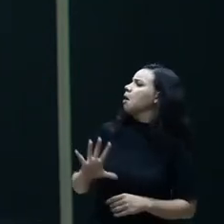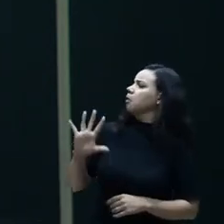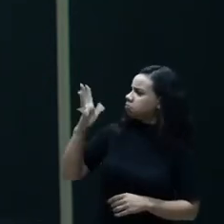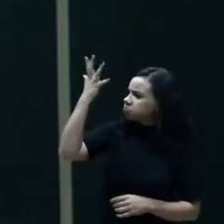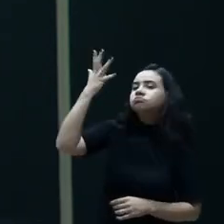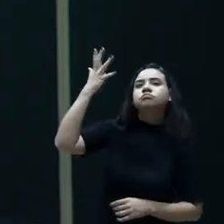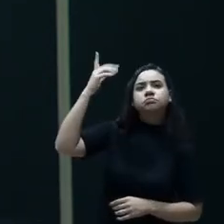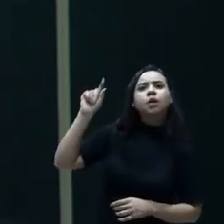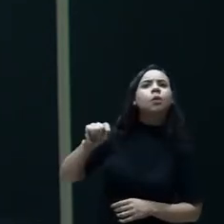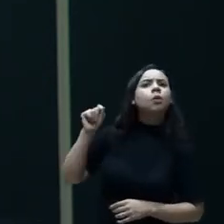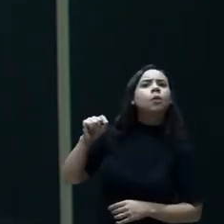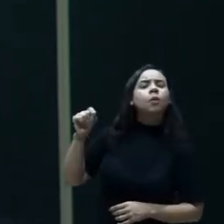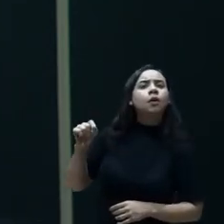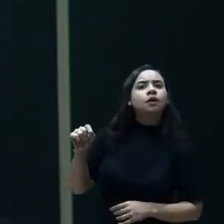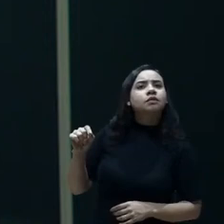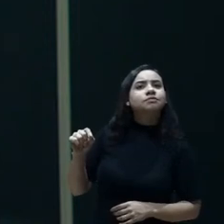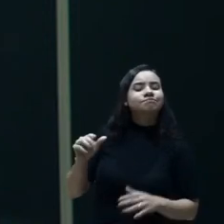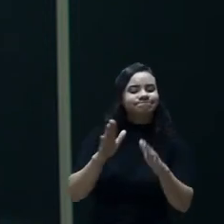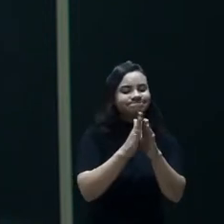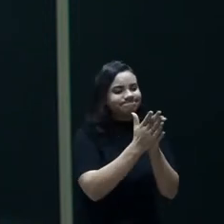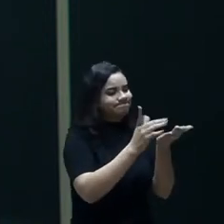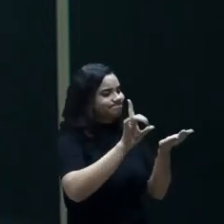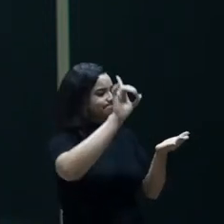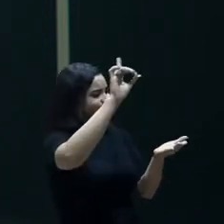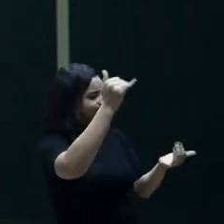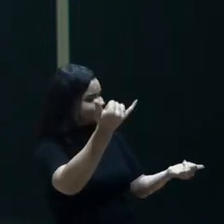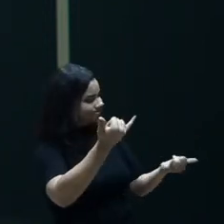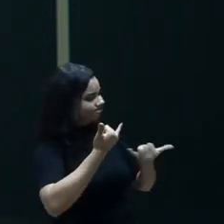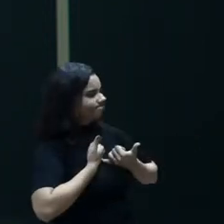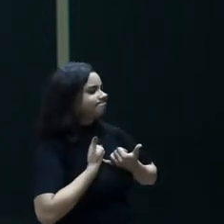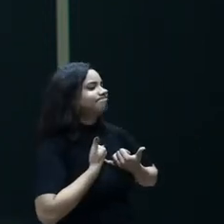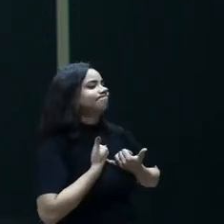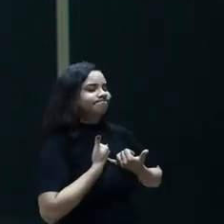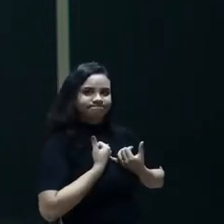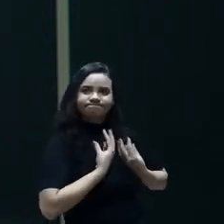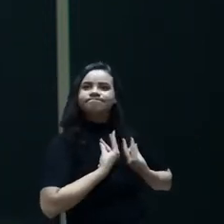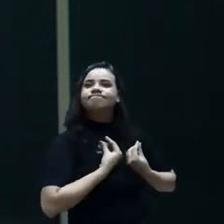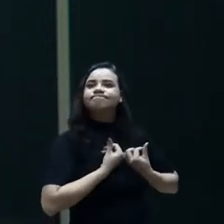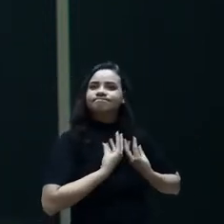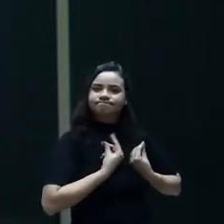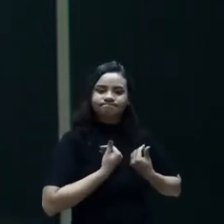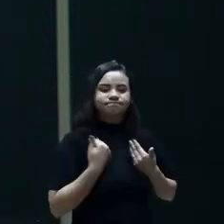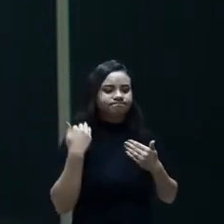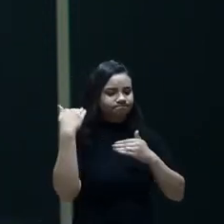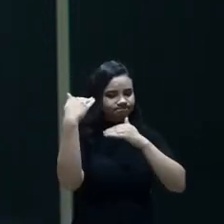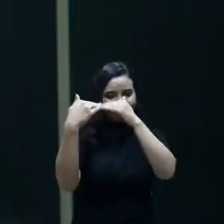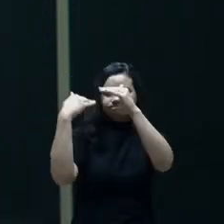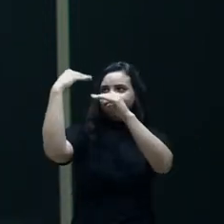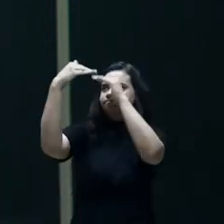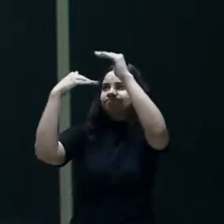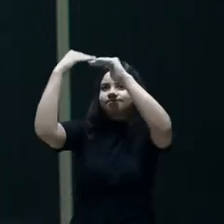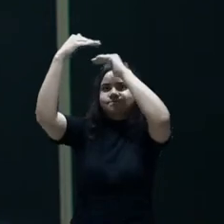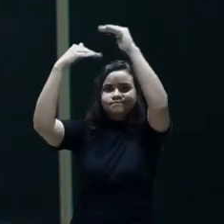O que que aconteceu? A palavra fazendo efeito. A palavra gerando crescimento.